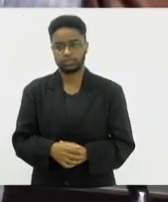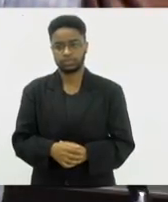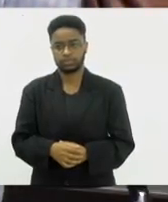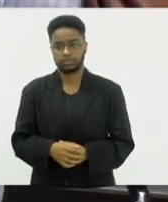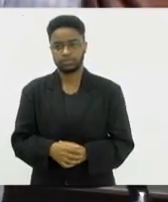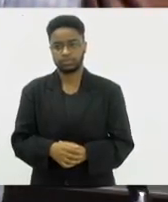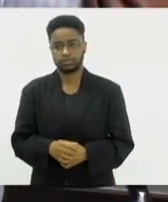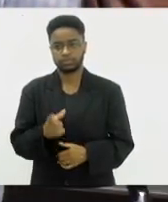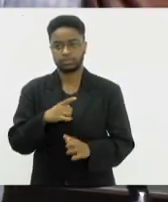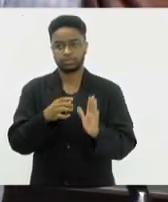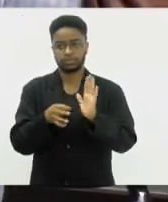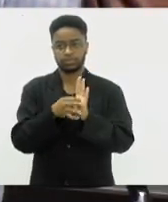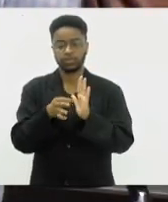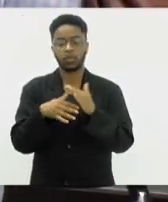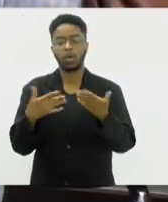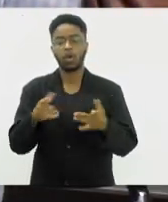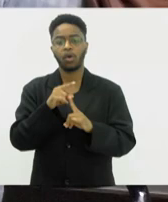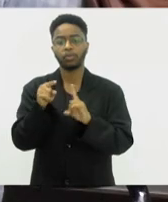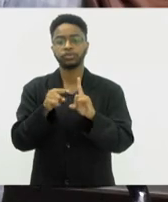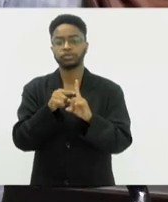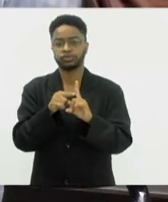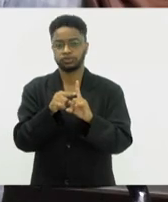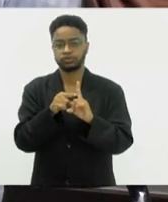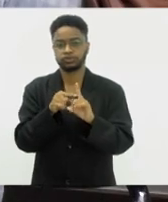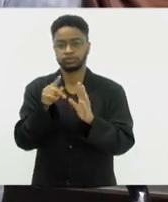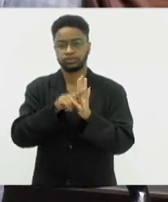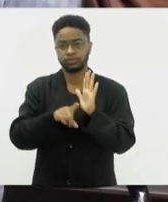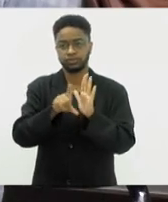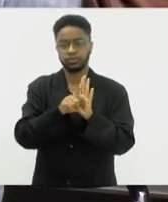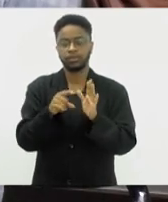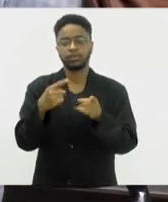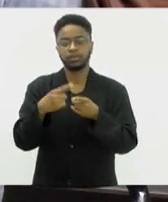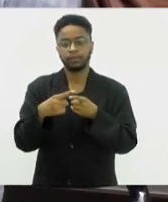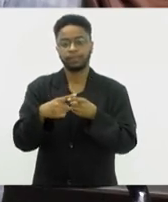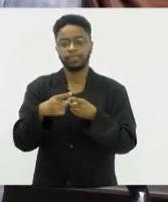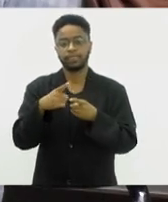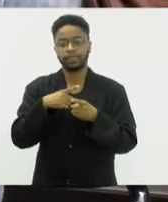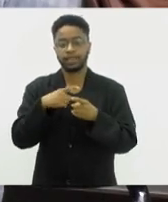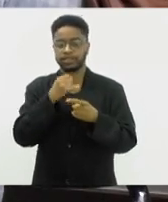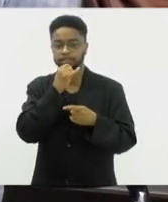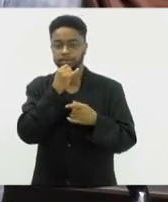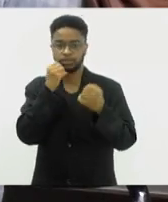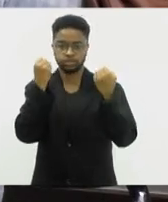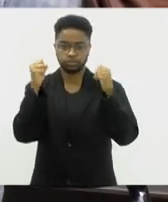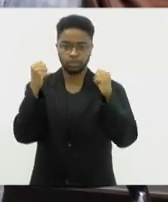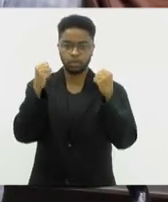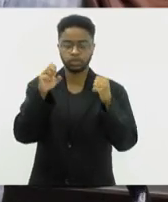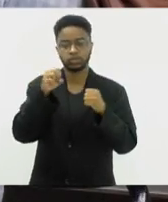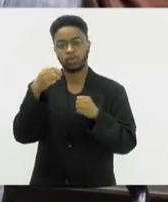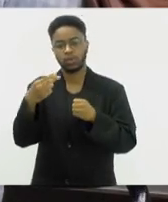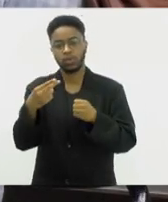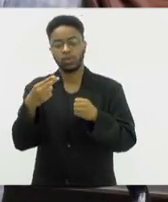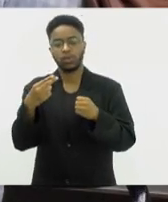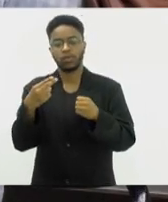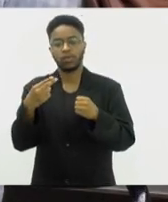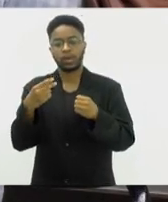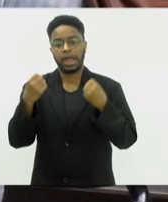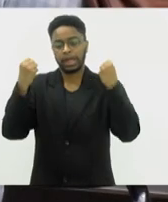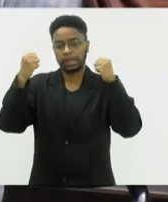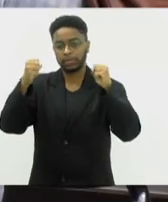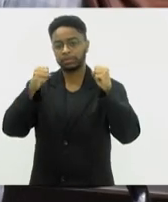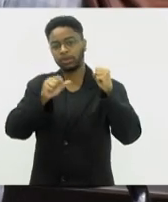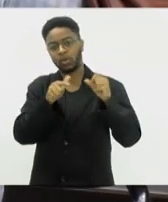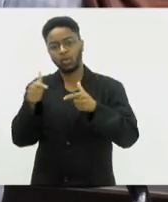Qual parece ser o objetivo do projeto? Considerar a prática esportiva, por exemplo, funcionamento de academias, funcionamento de outros